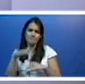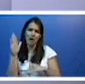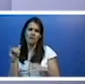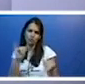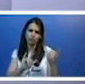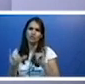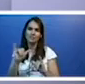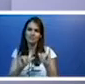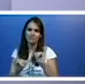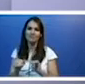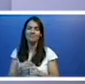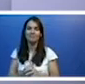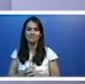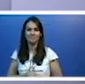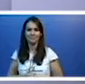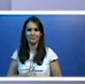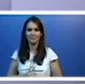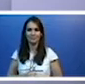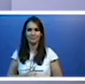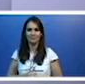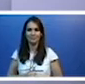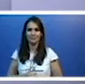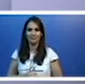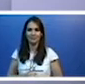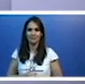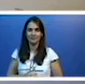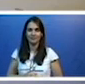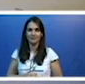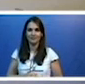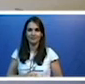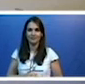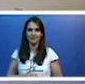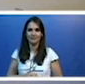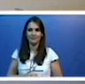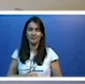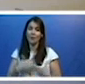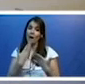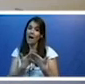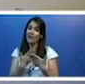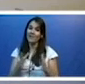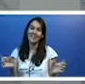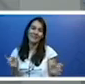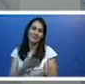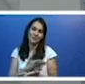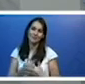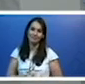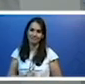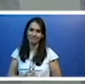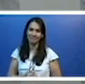mais utilizado para detectar o pH. E a nossa aula de hoje fica por aqui,